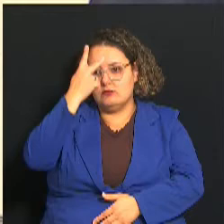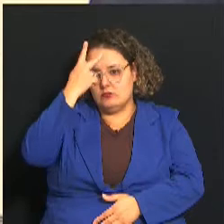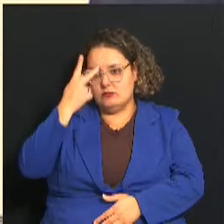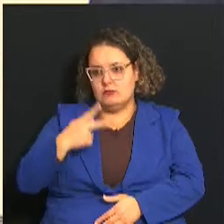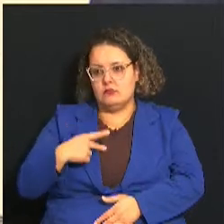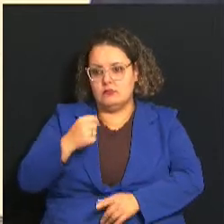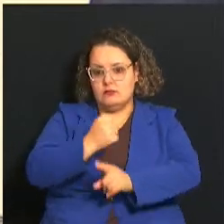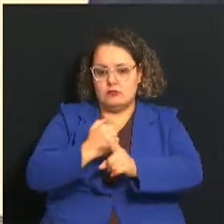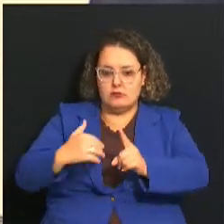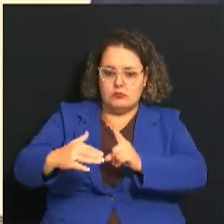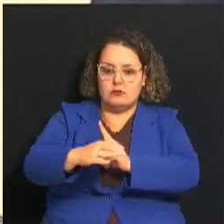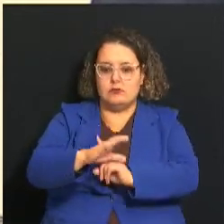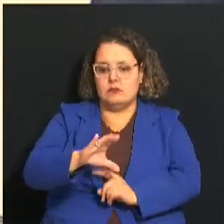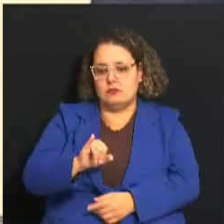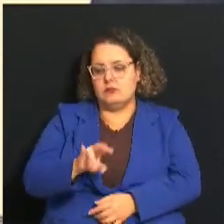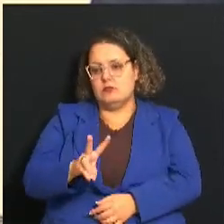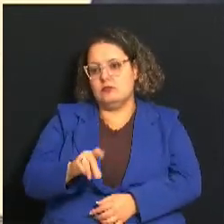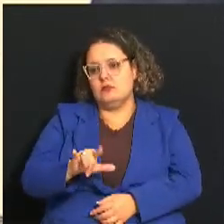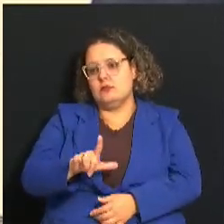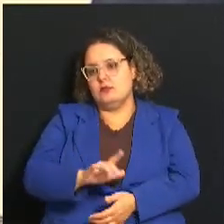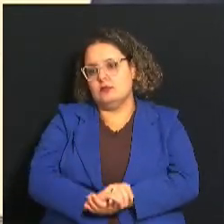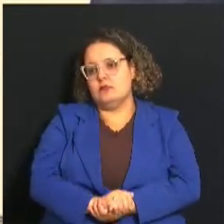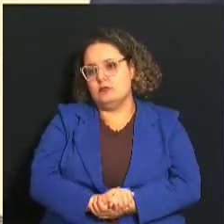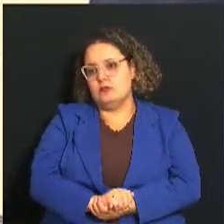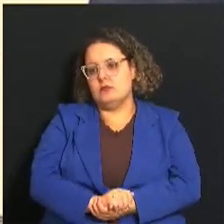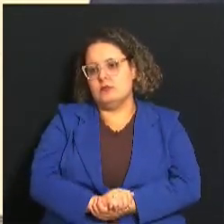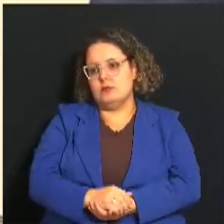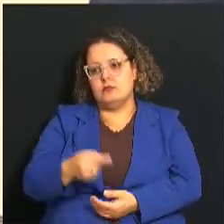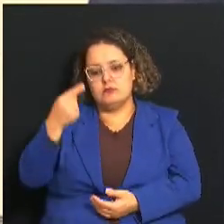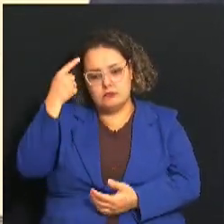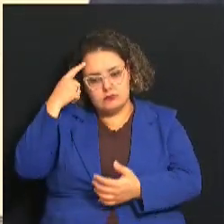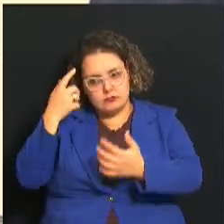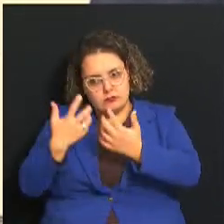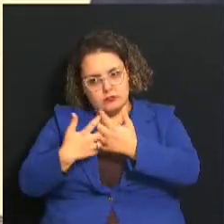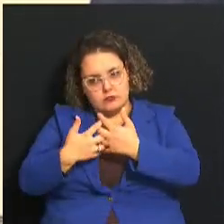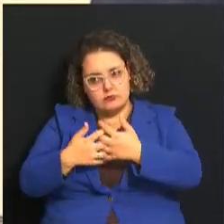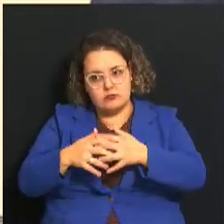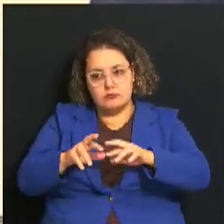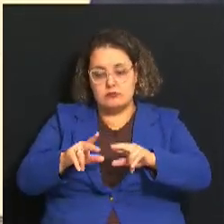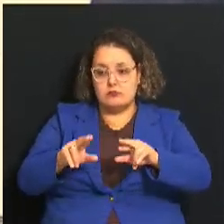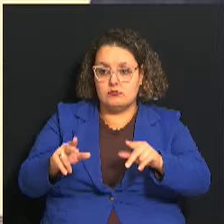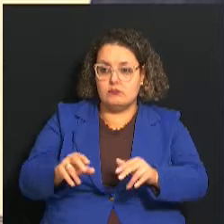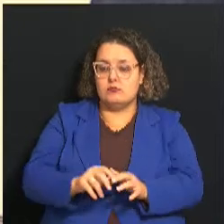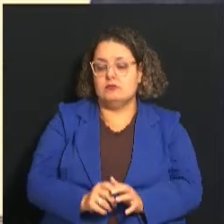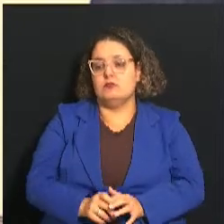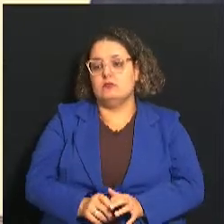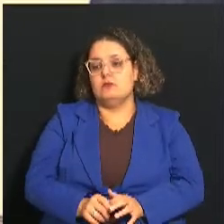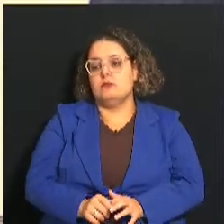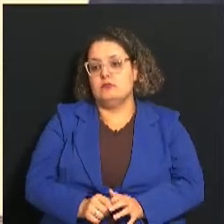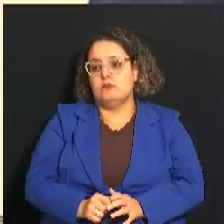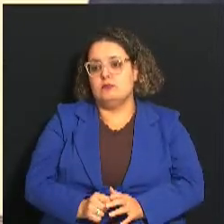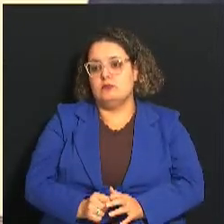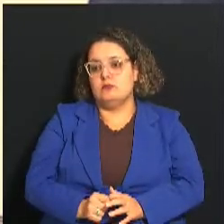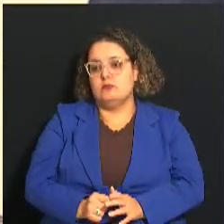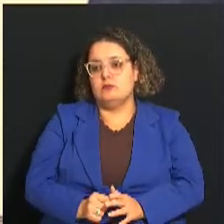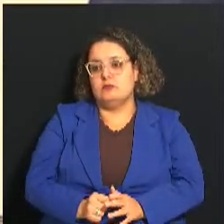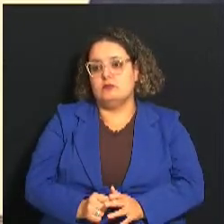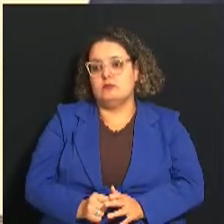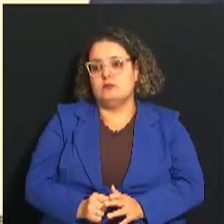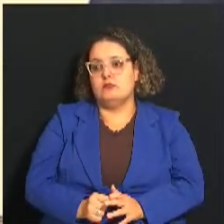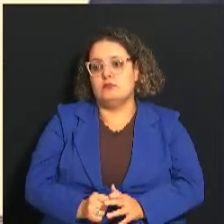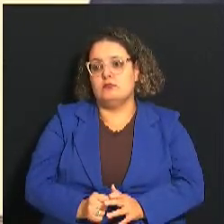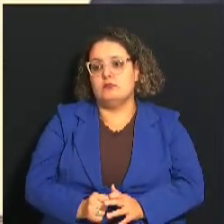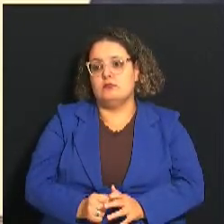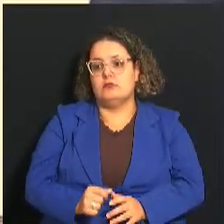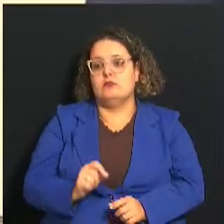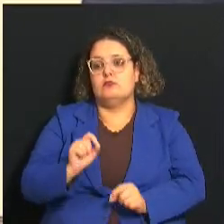civil. Podemos pensar uma redação diferente. Se quiser, quem participa